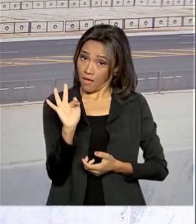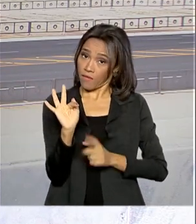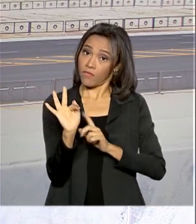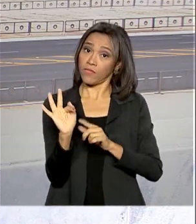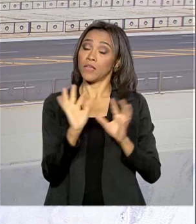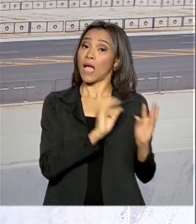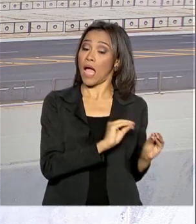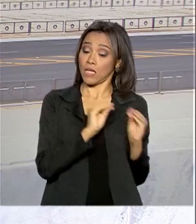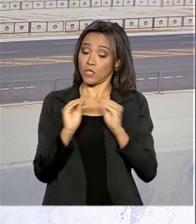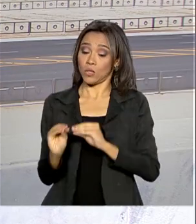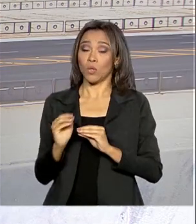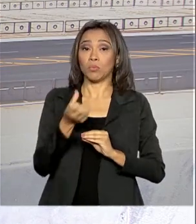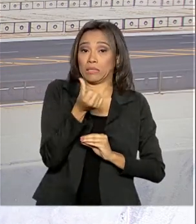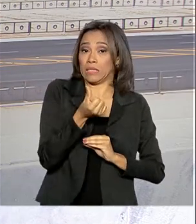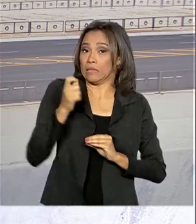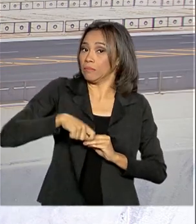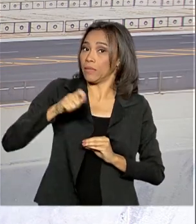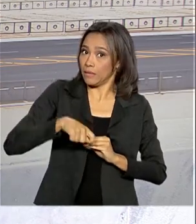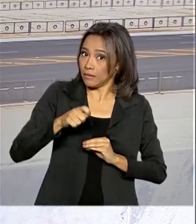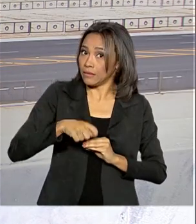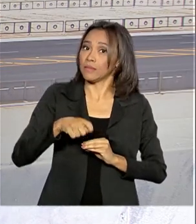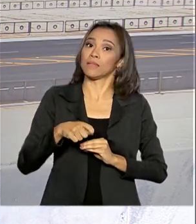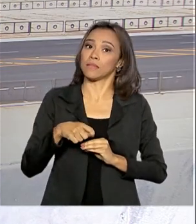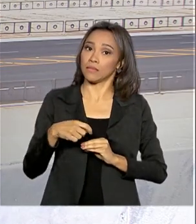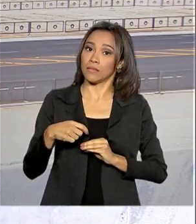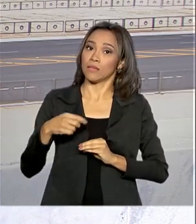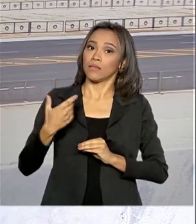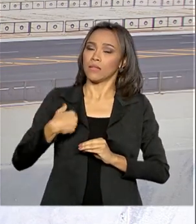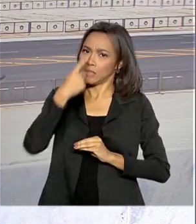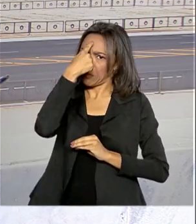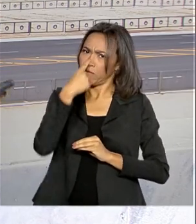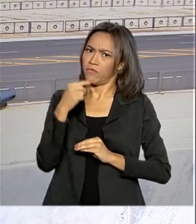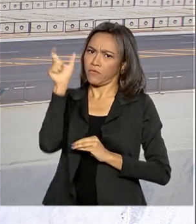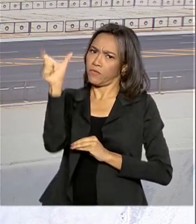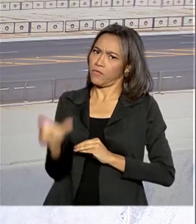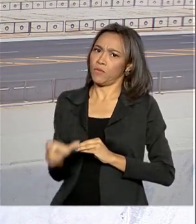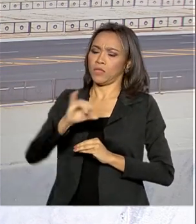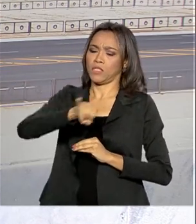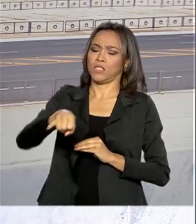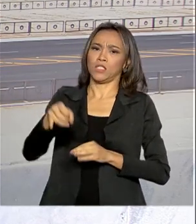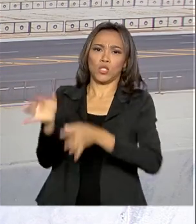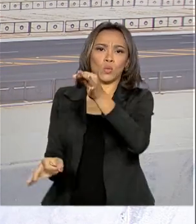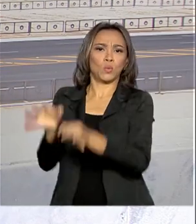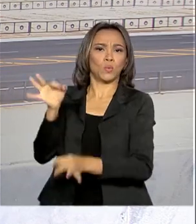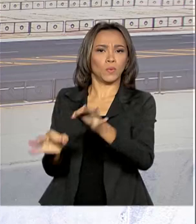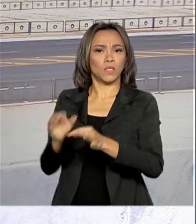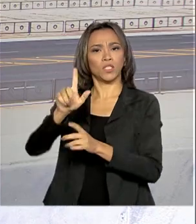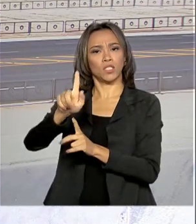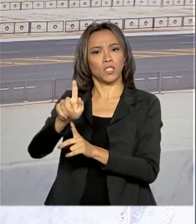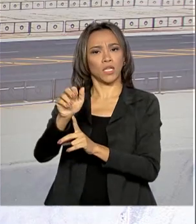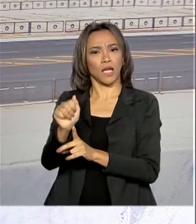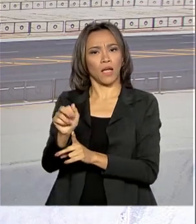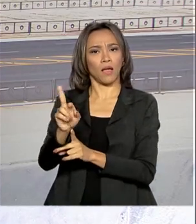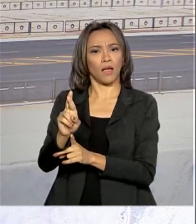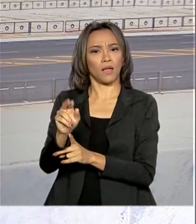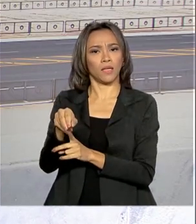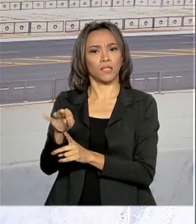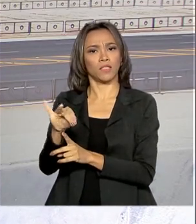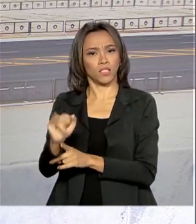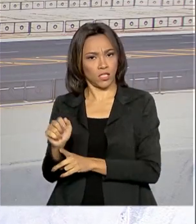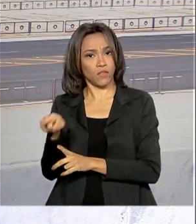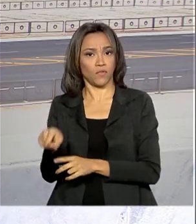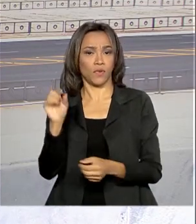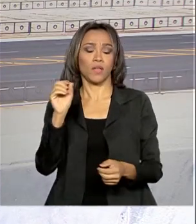Dias Toffoli, adiou por 6 meses a implementação da figura do juiz de garantias que foi criado pelo Congresso dentro do pacote anticrime. Ele